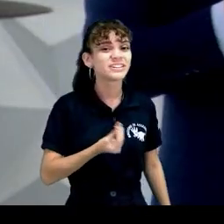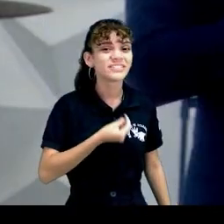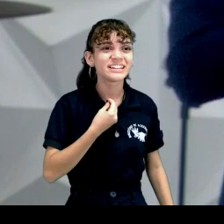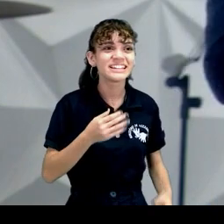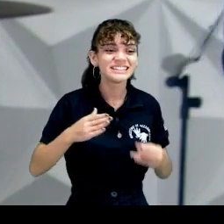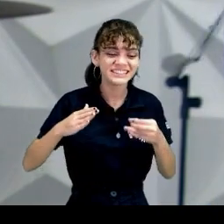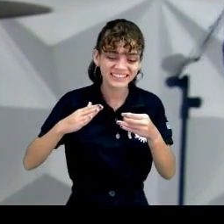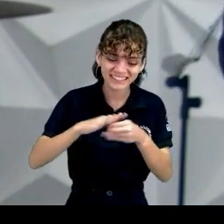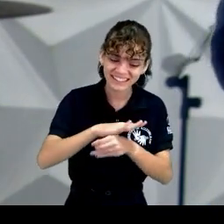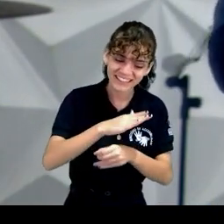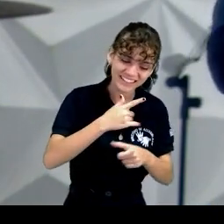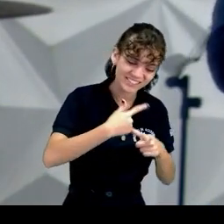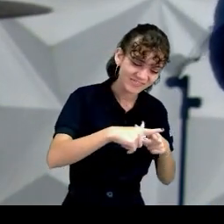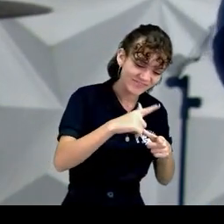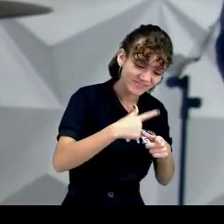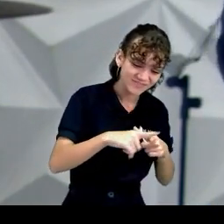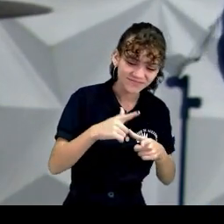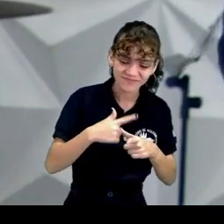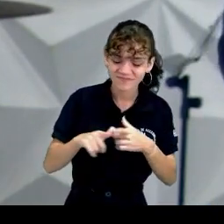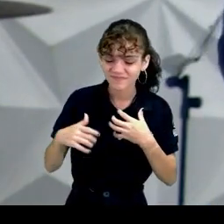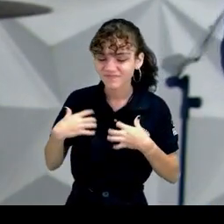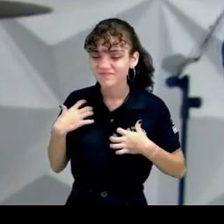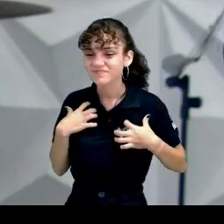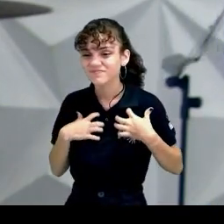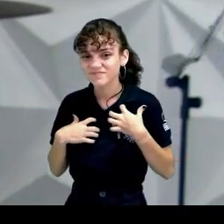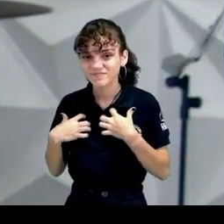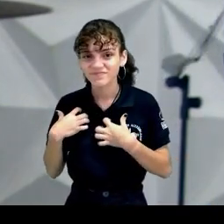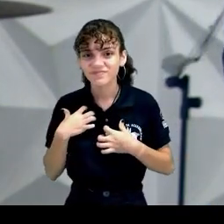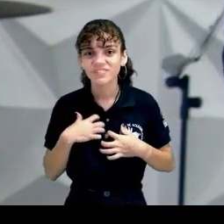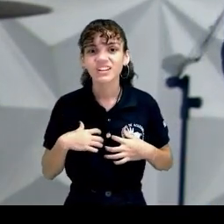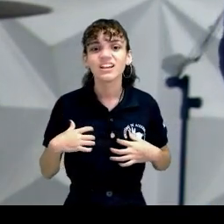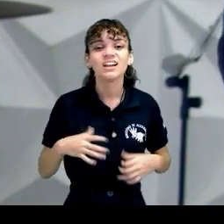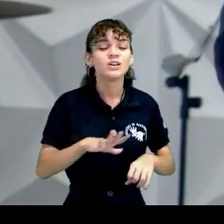adoece, e aí parece que a gente tem aquela experiência de